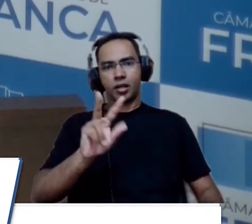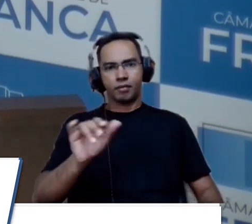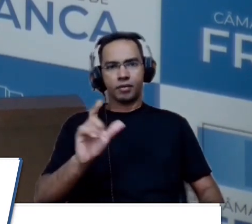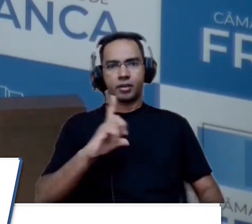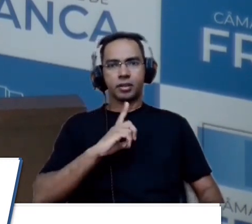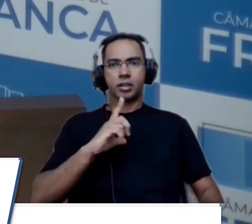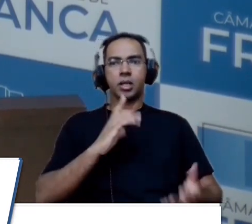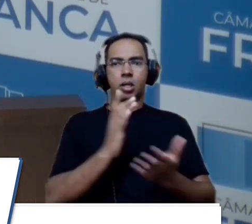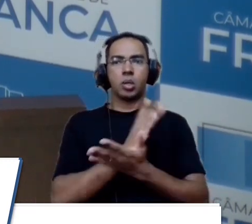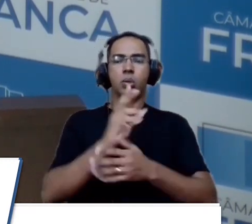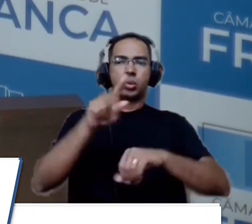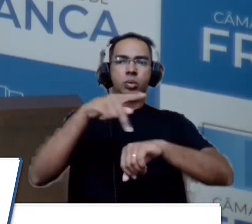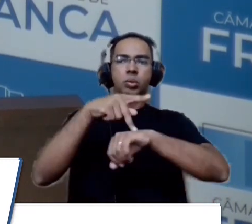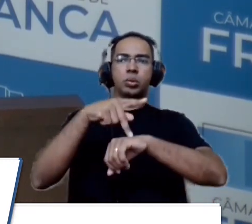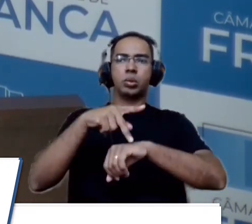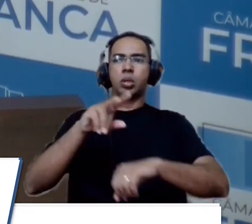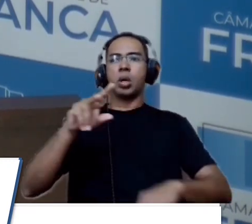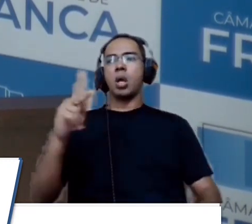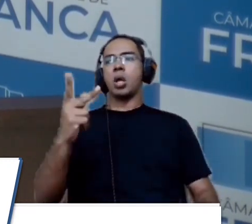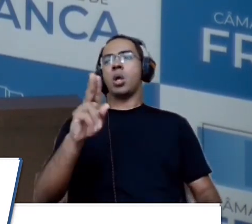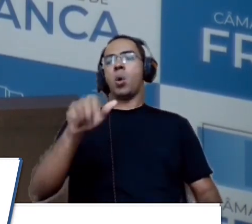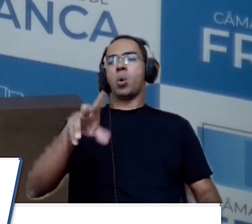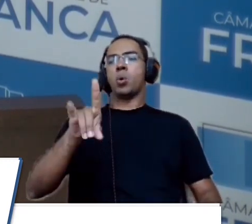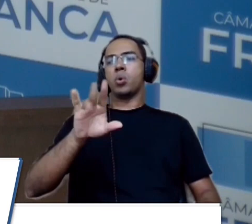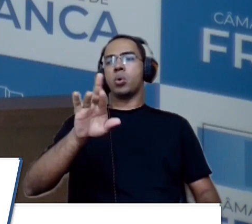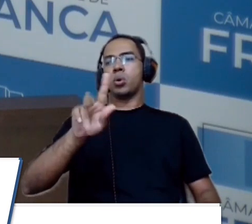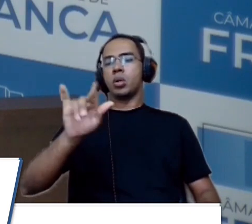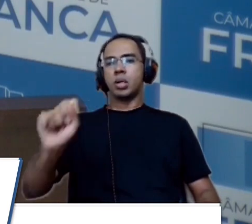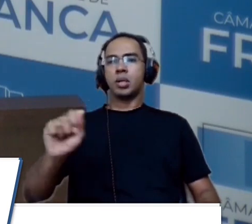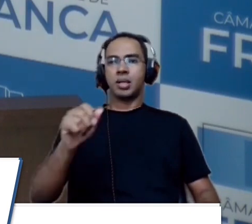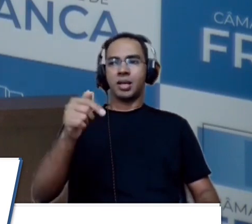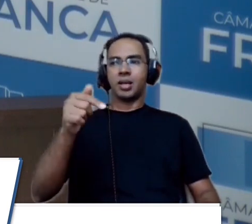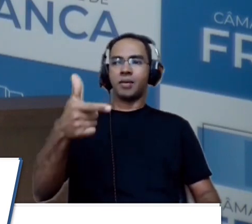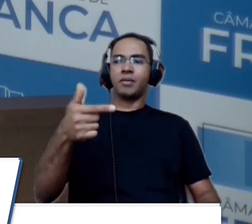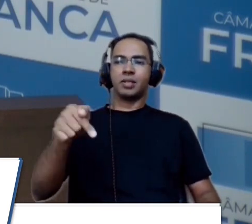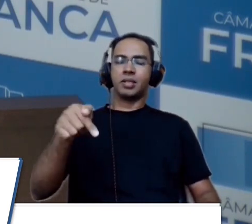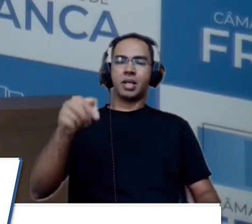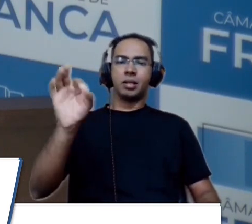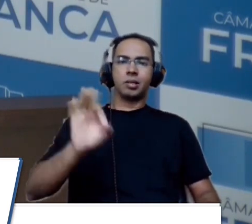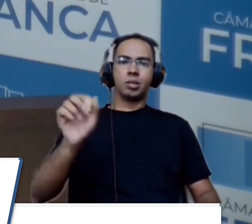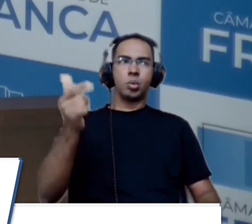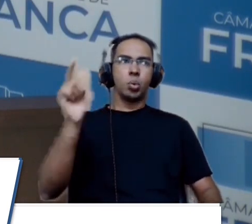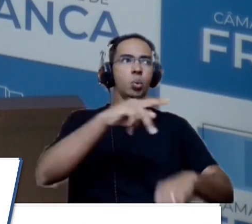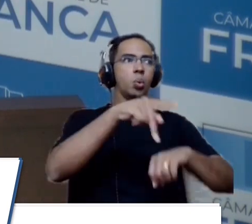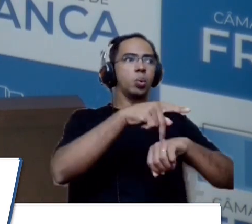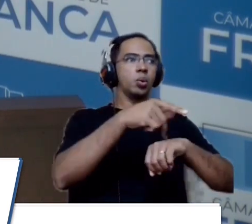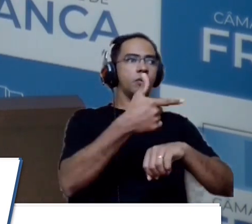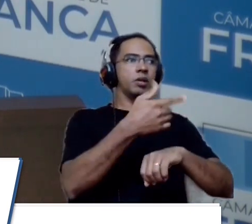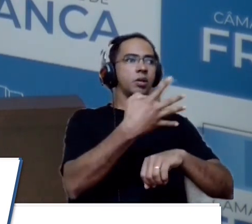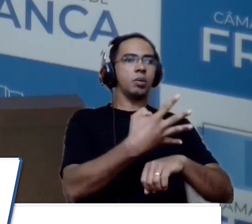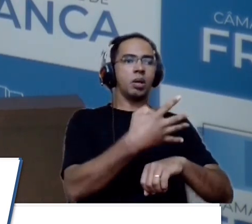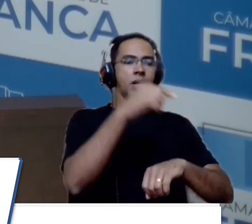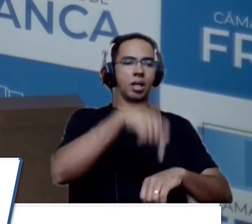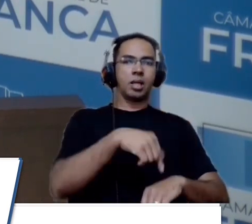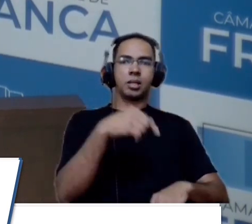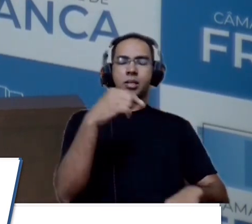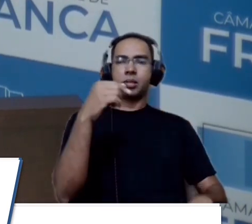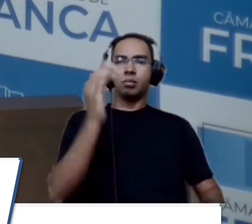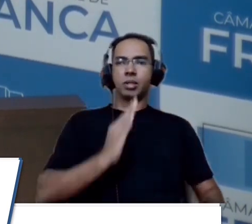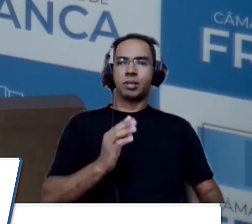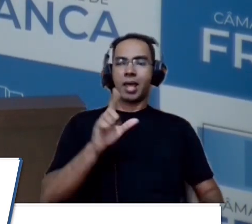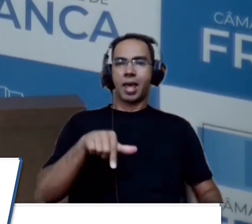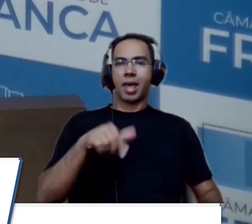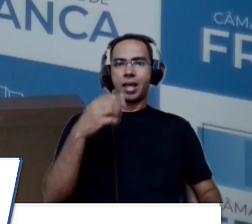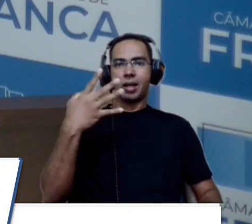a Hungria é 27% que tributa o consumo, a média dos outros países é 24%. O Brasil é 40%.